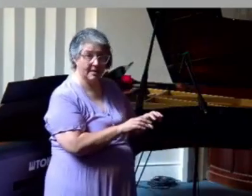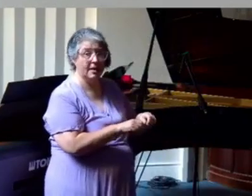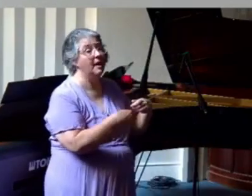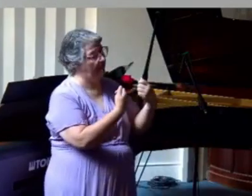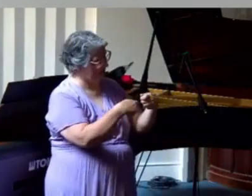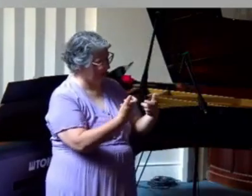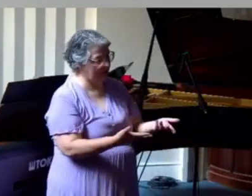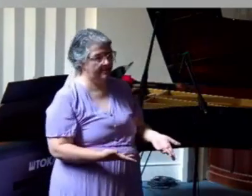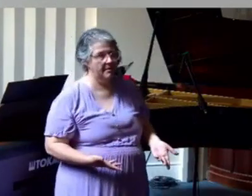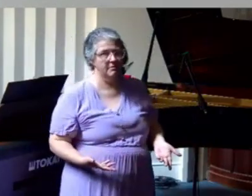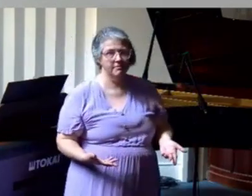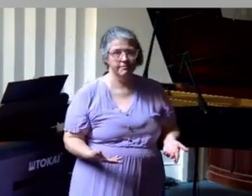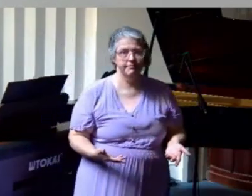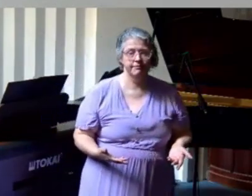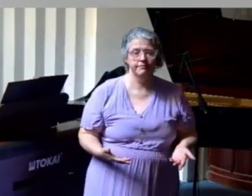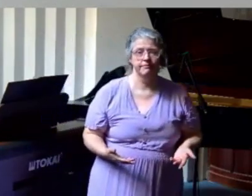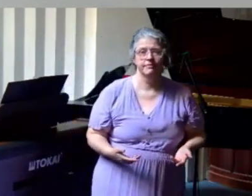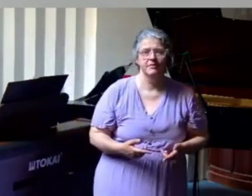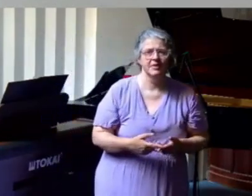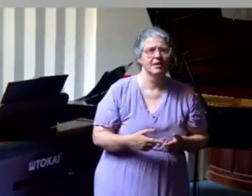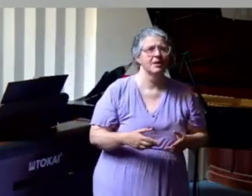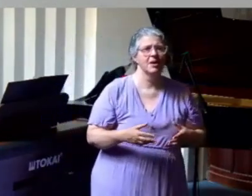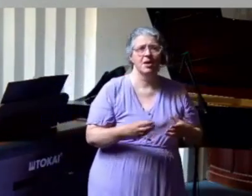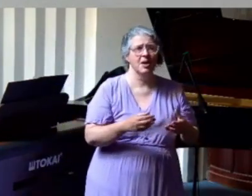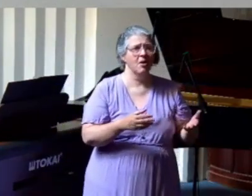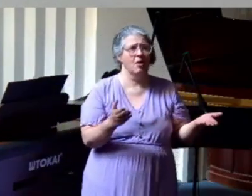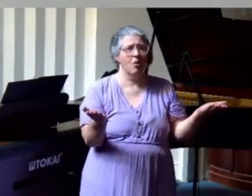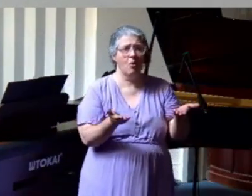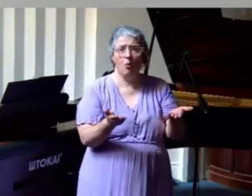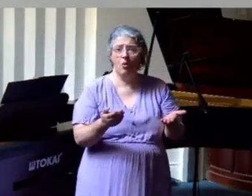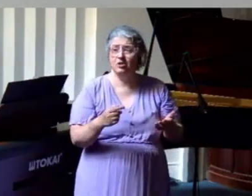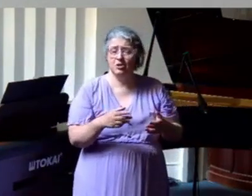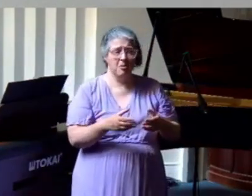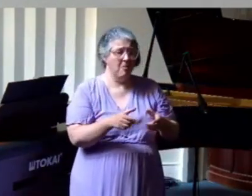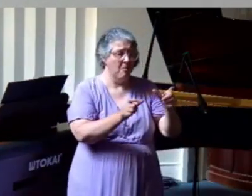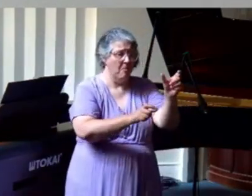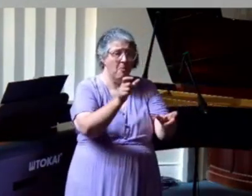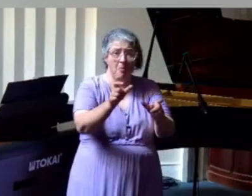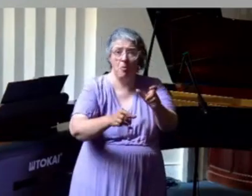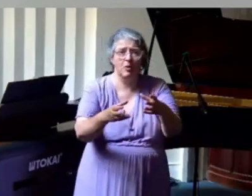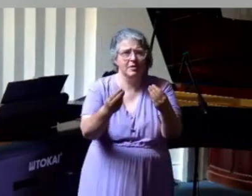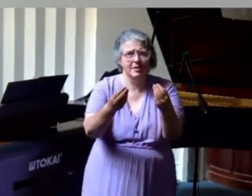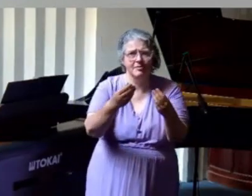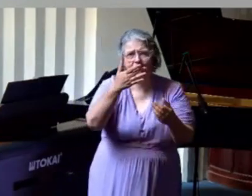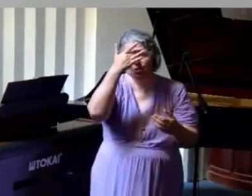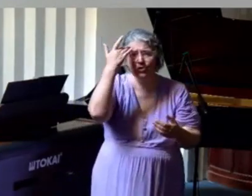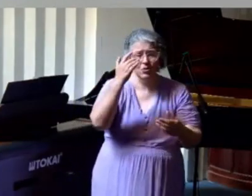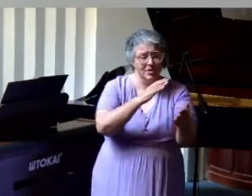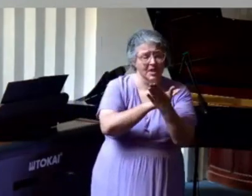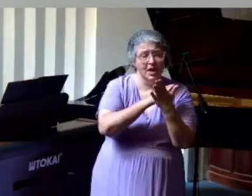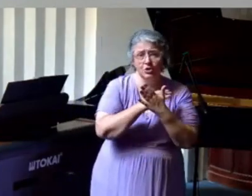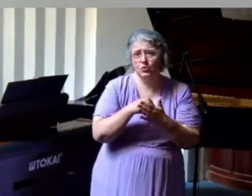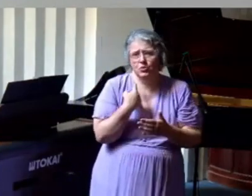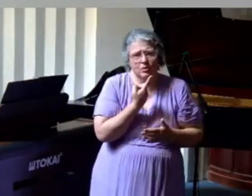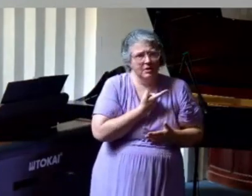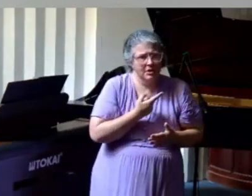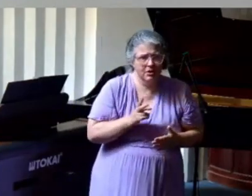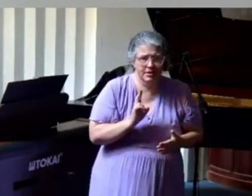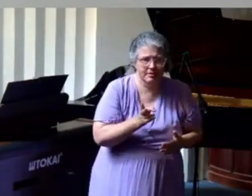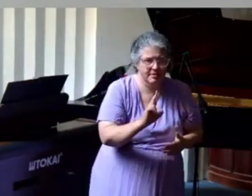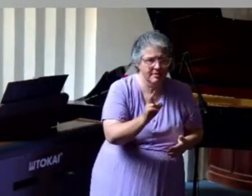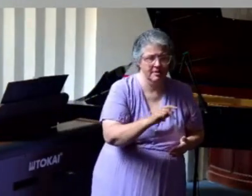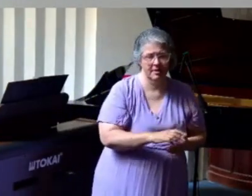líderes, muitos guias, muitas pessoas que nos ajudam muito. E a gente valoriza isso. O autor aos Hebreus